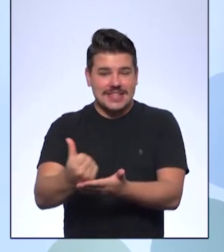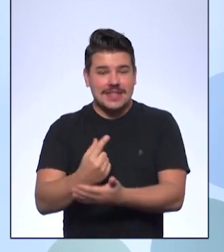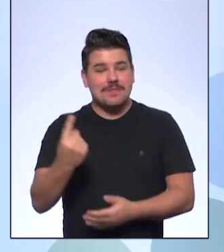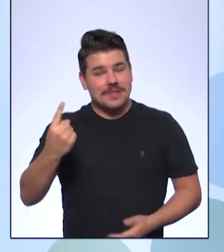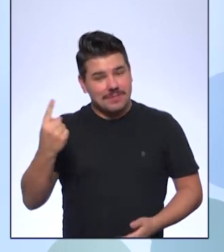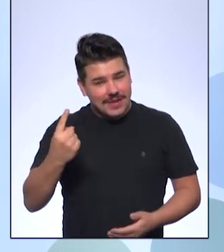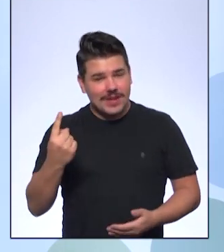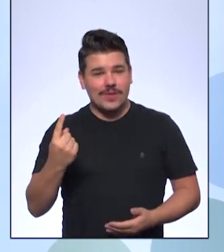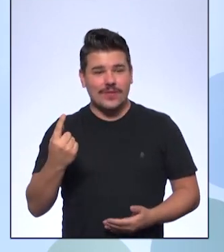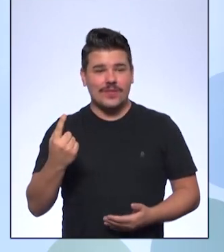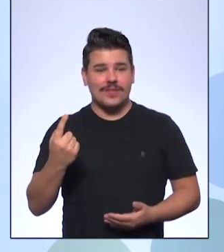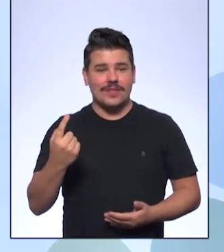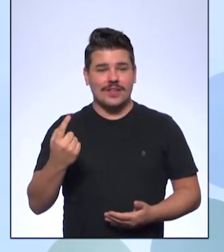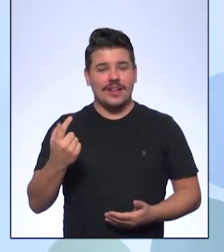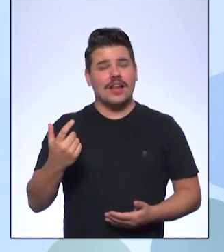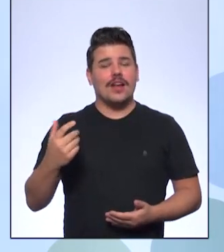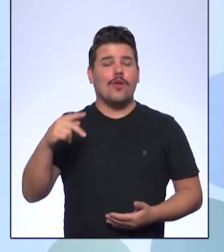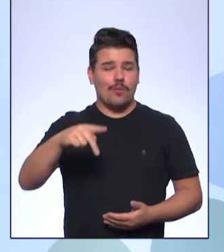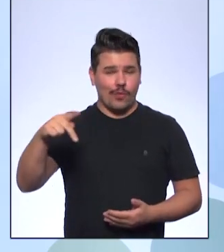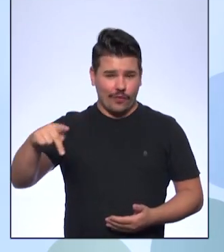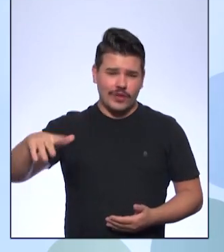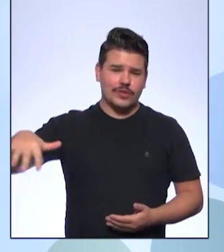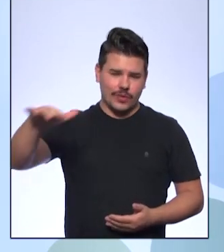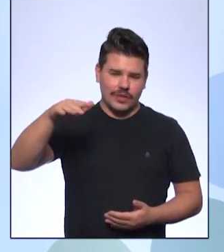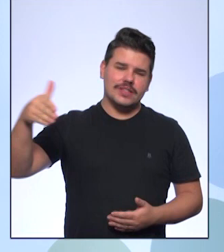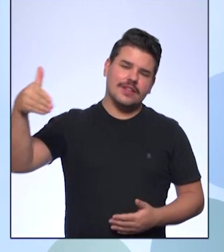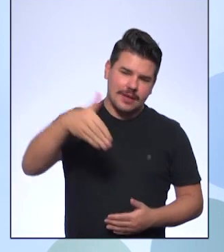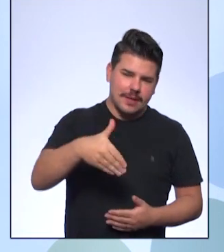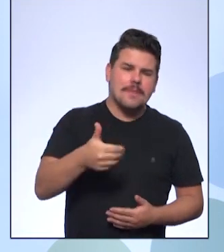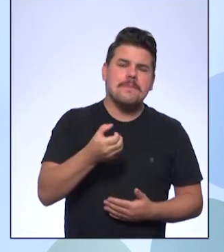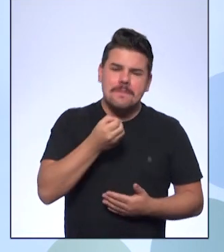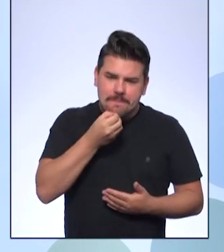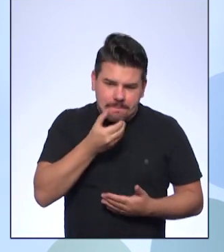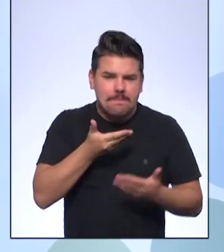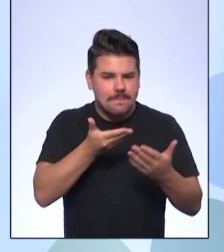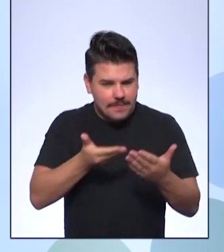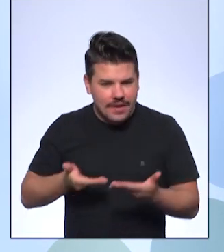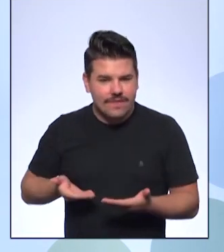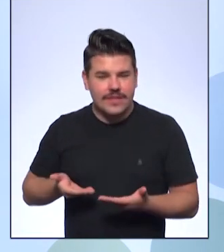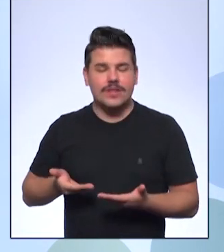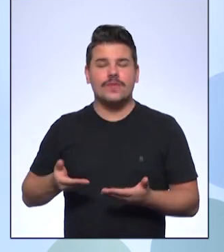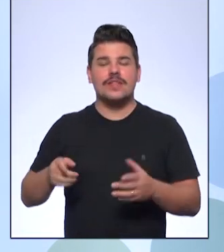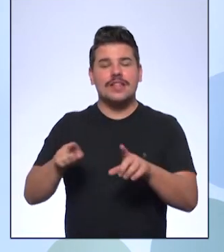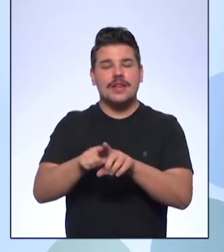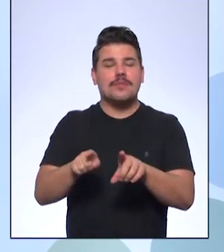desejar que os professores também sejam bem-vindos na nossa aula. Tem a